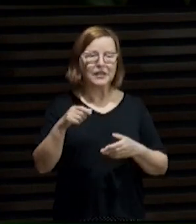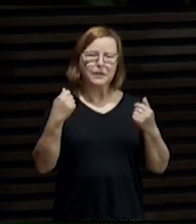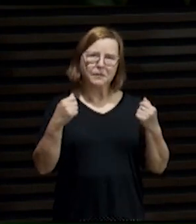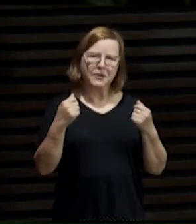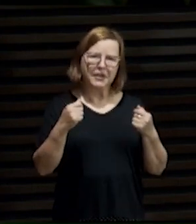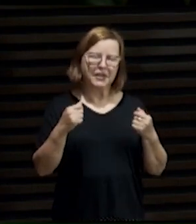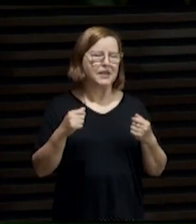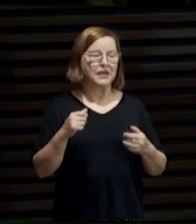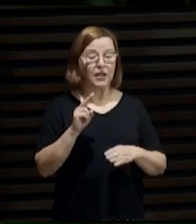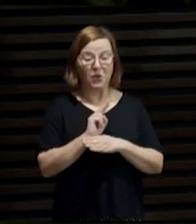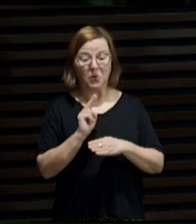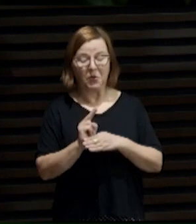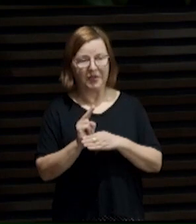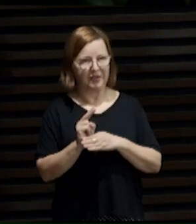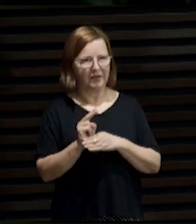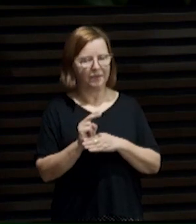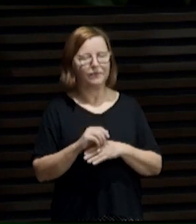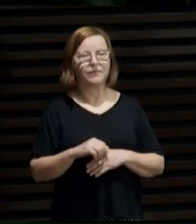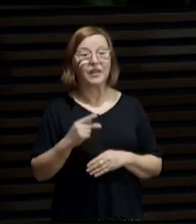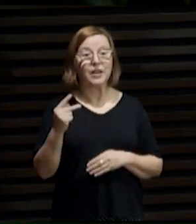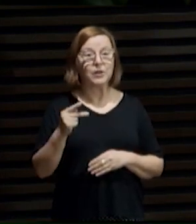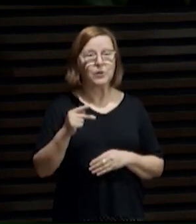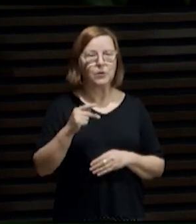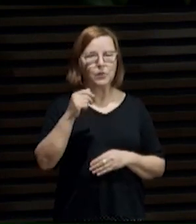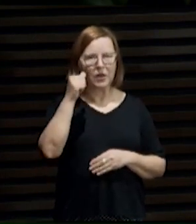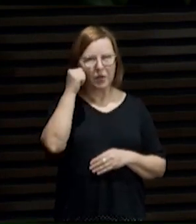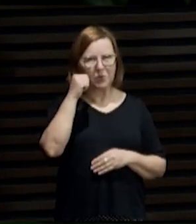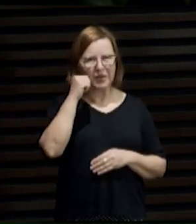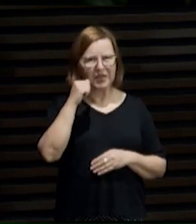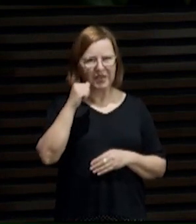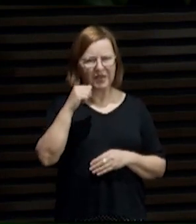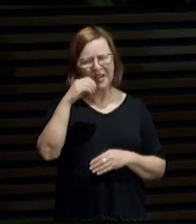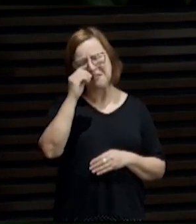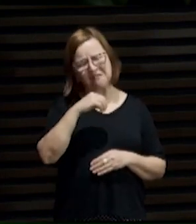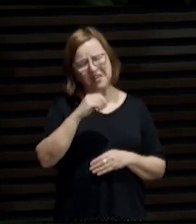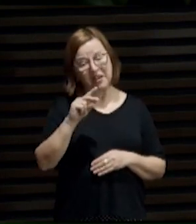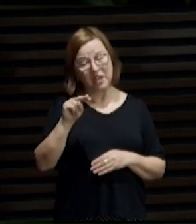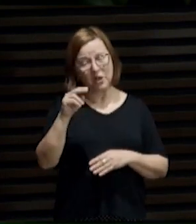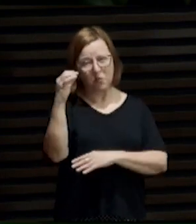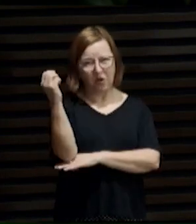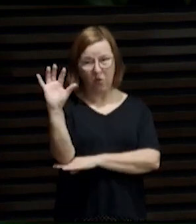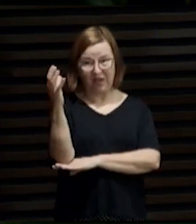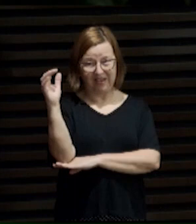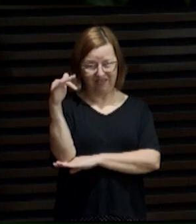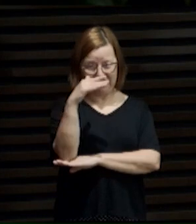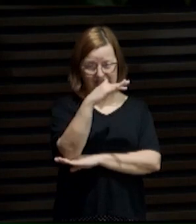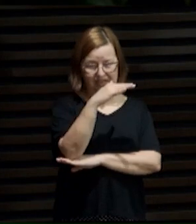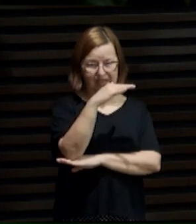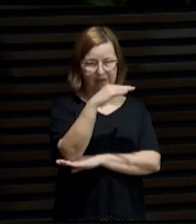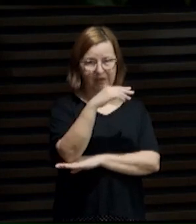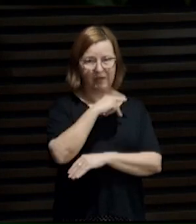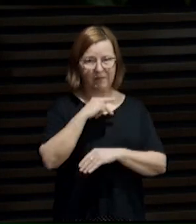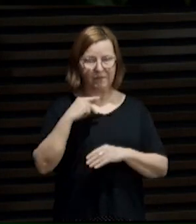guiá-la. Então a mulher, ela é frágil como uma videira. O apóstolo Pedro fala isso na sua primeira carta. Ela é o